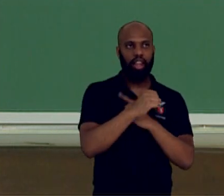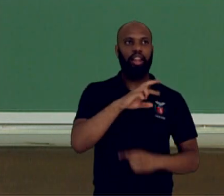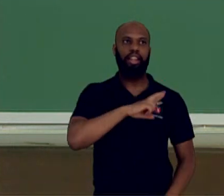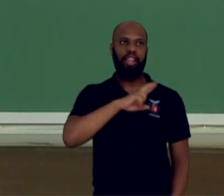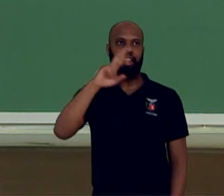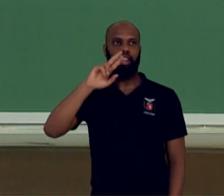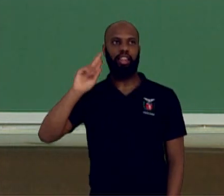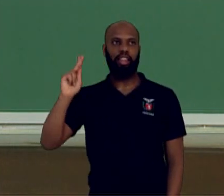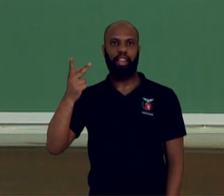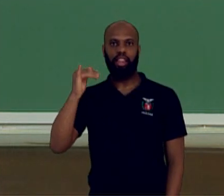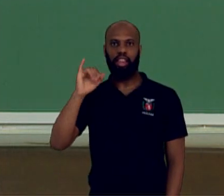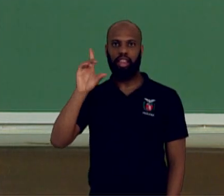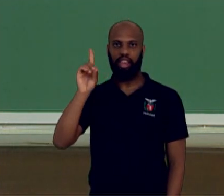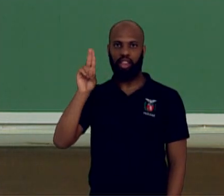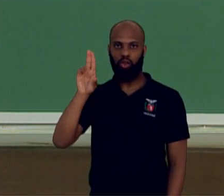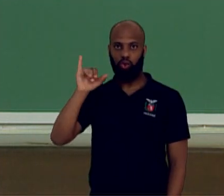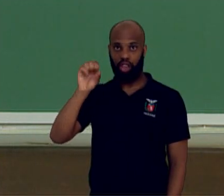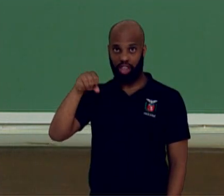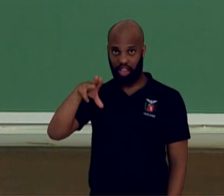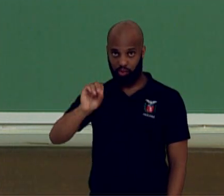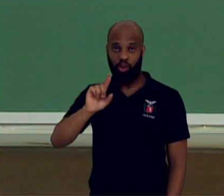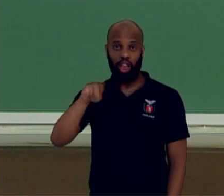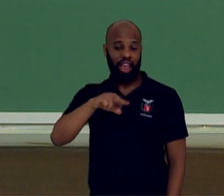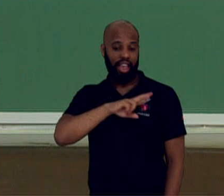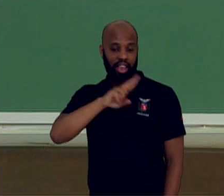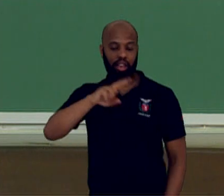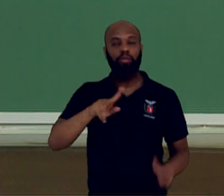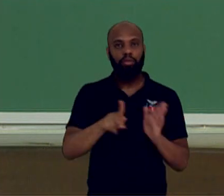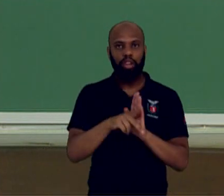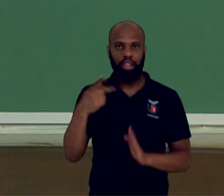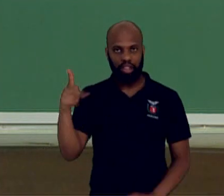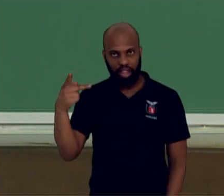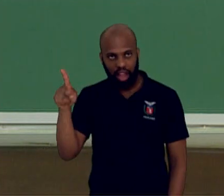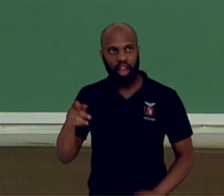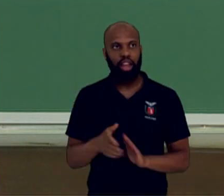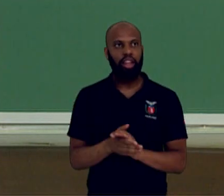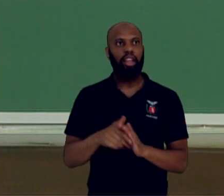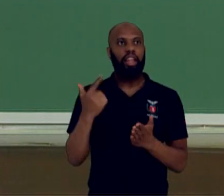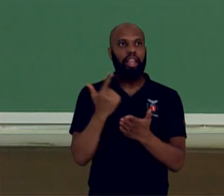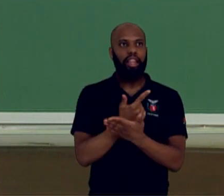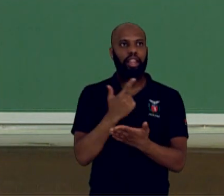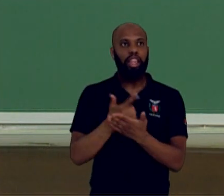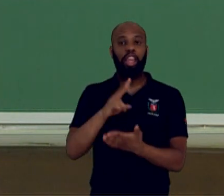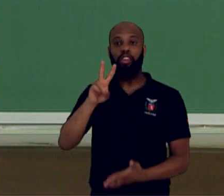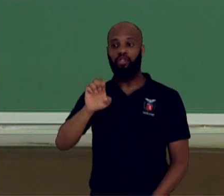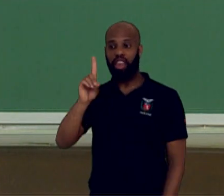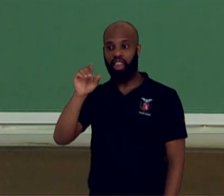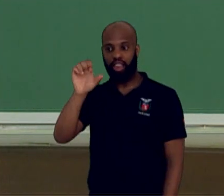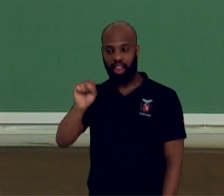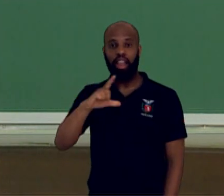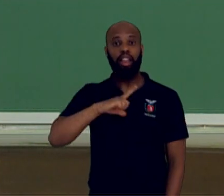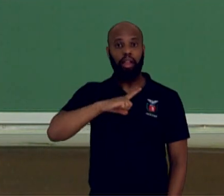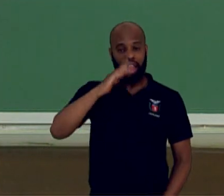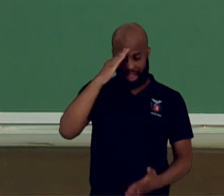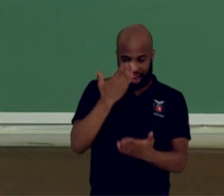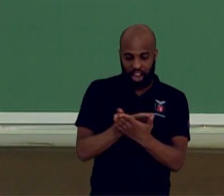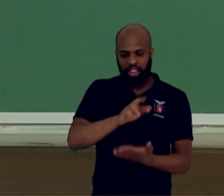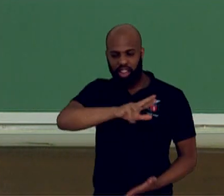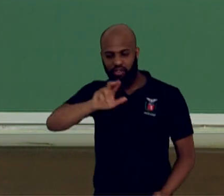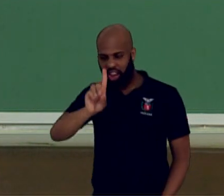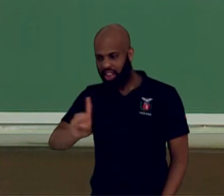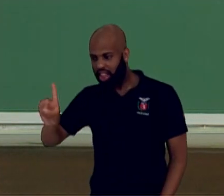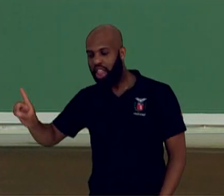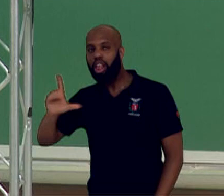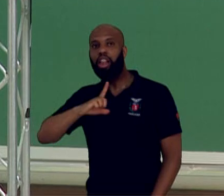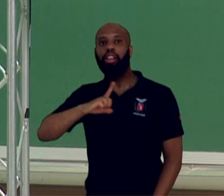era o hinduísmo, o principal livro da religião hinduísta é o livro Vedas, eram politeístas, inclusive o principal deus